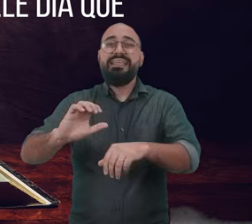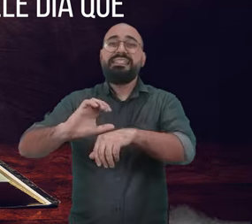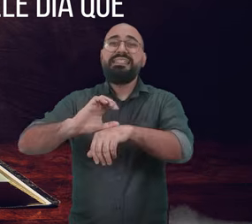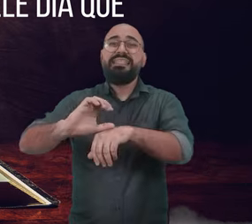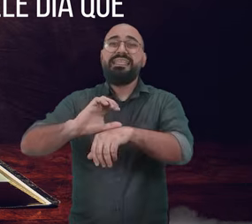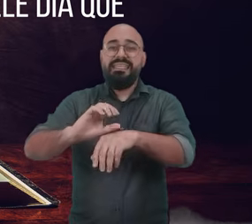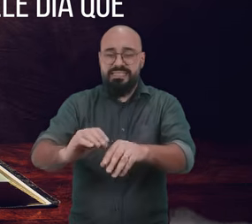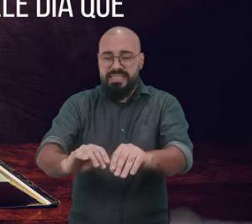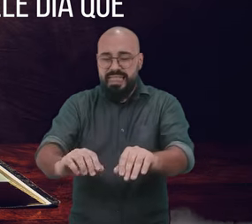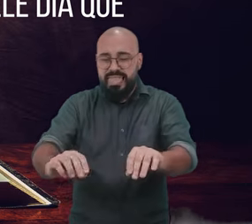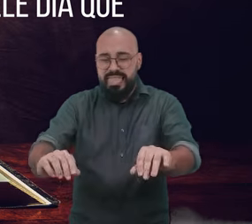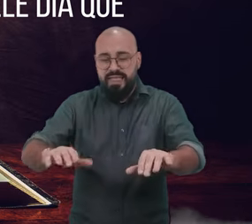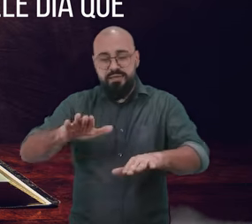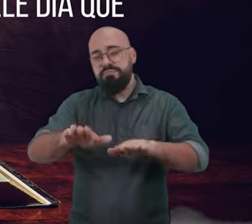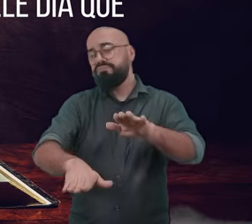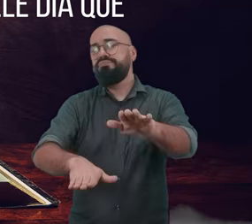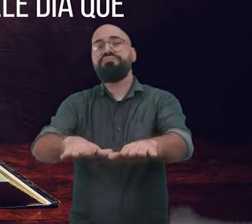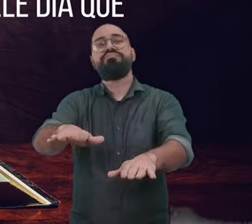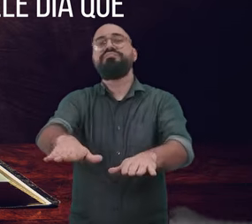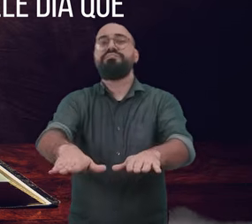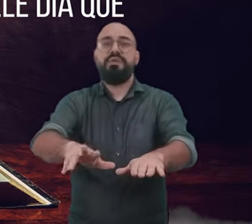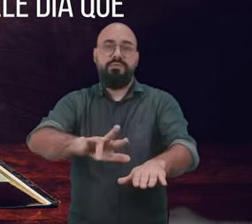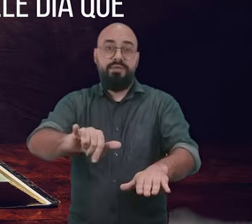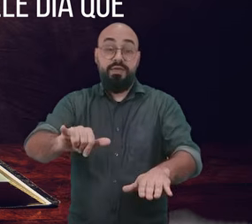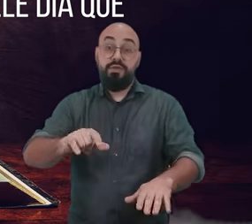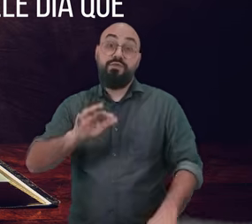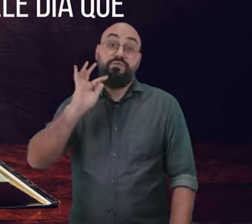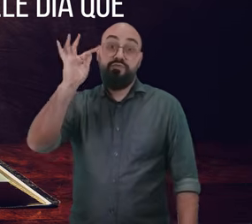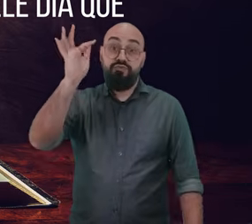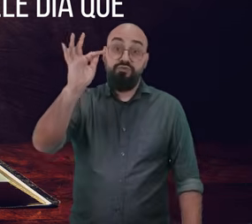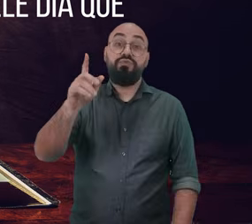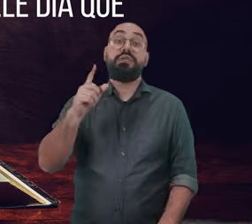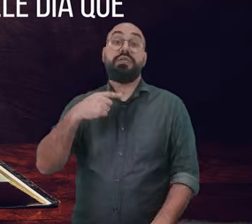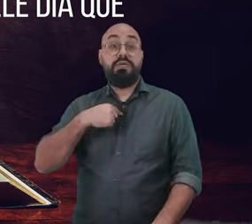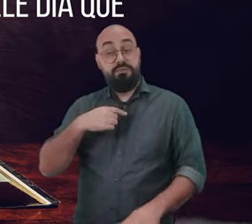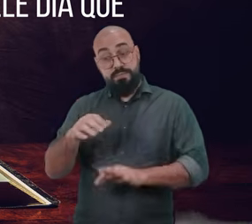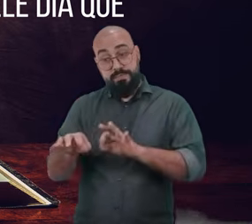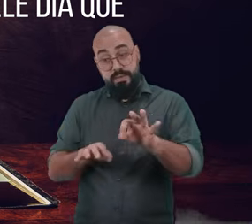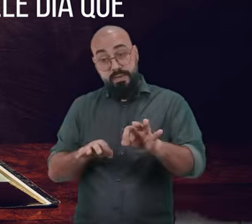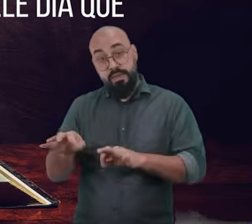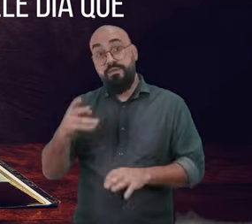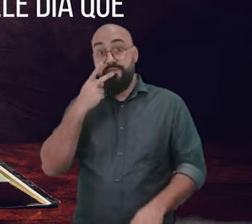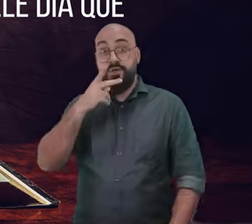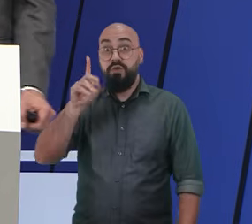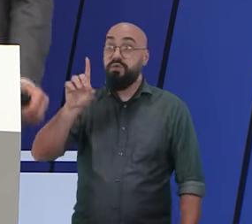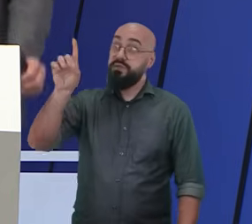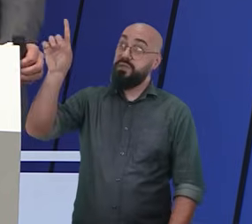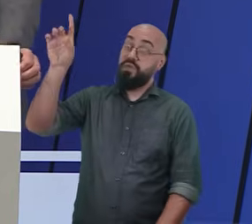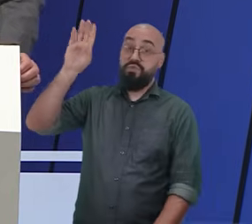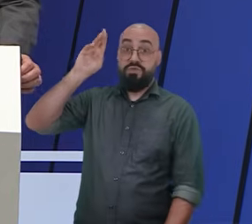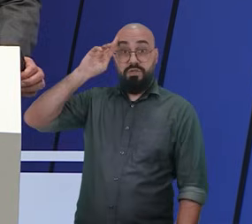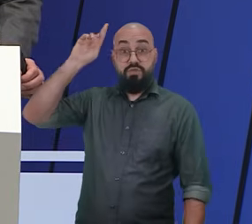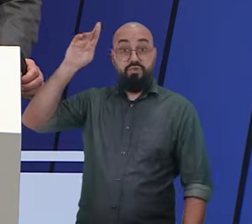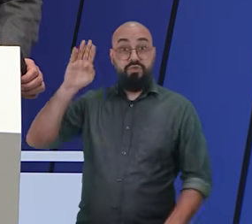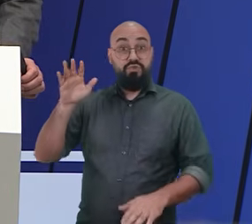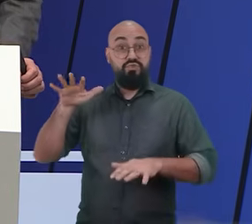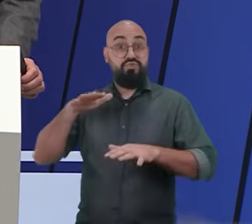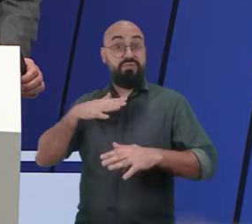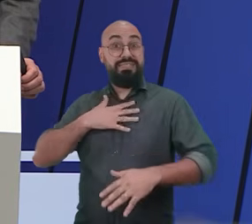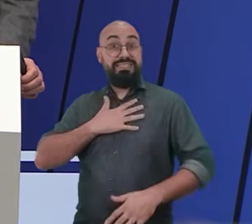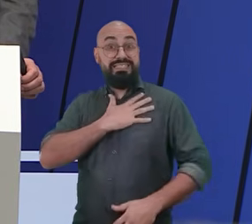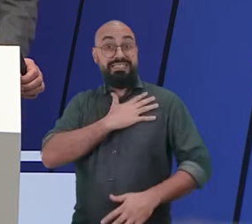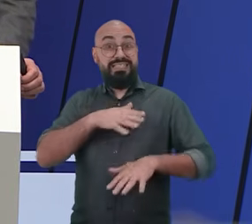dos pés de vocês naquele dia que preparei, diz o Senhor dos Exércitos. O que ele está dizendo é